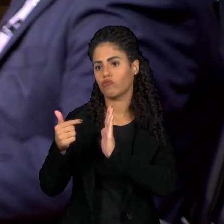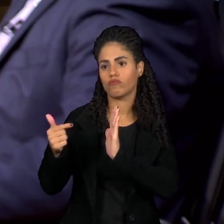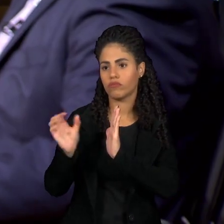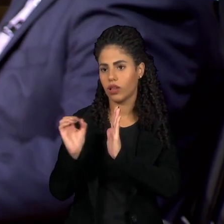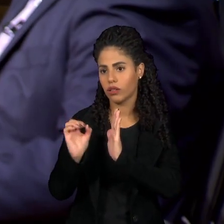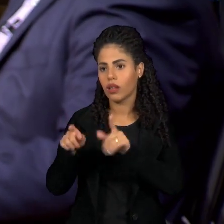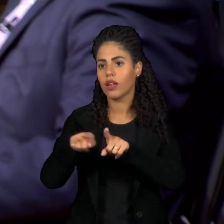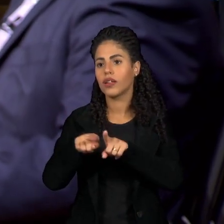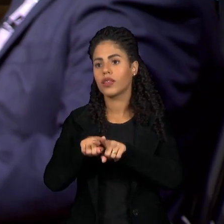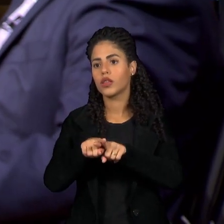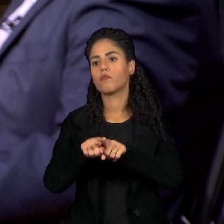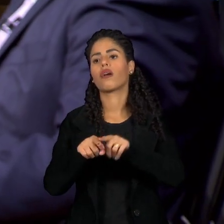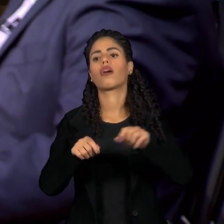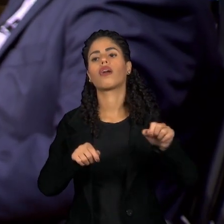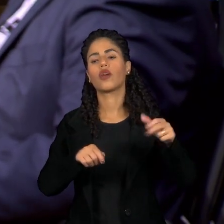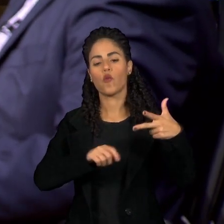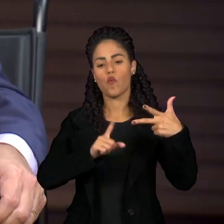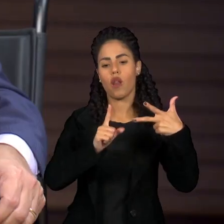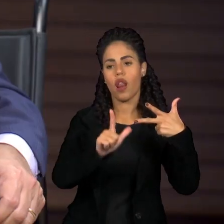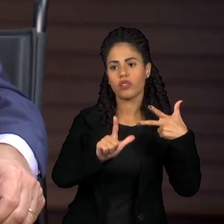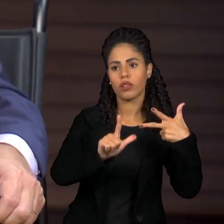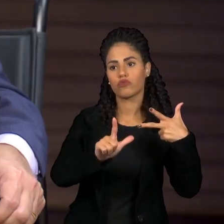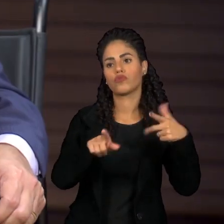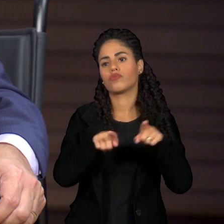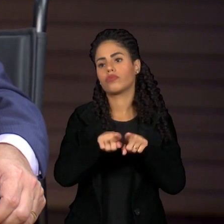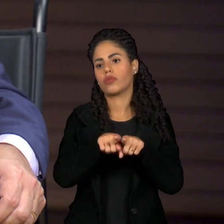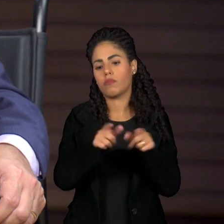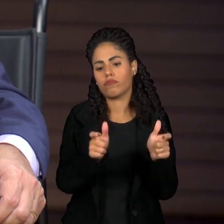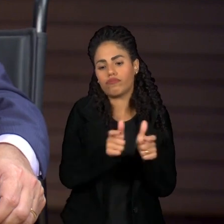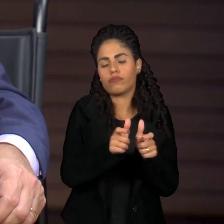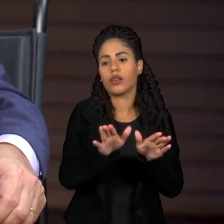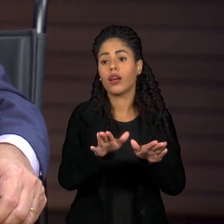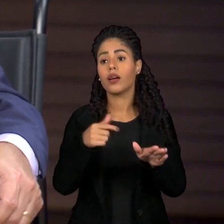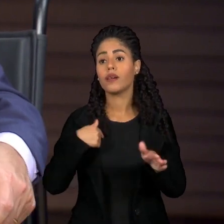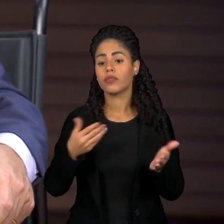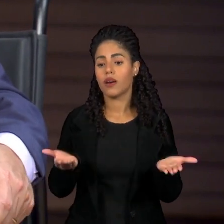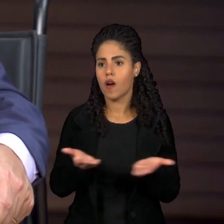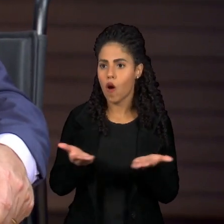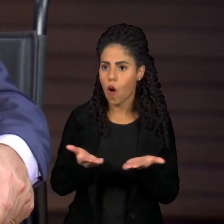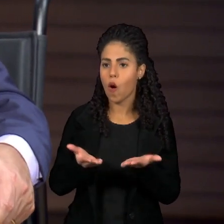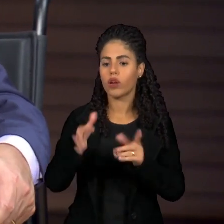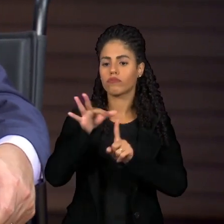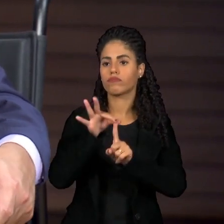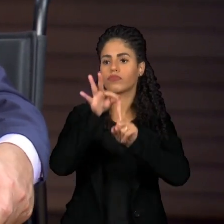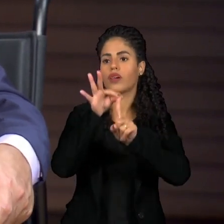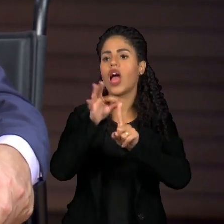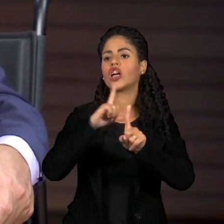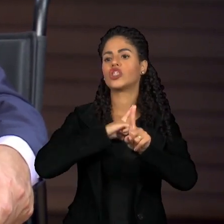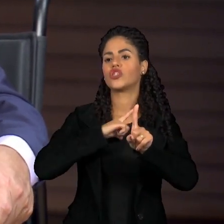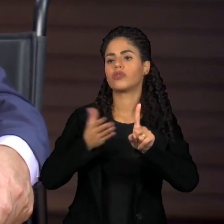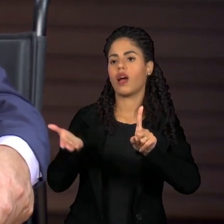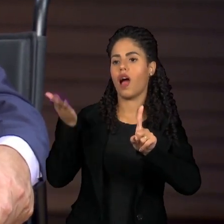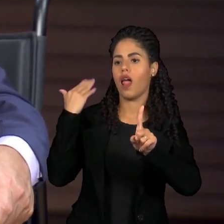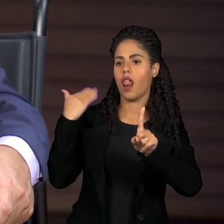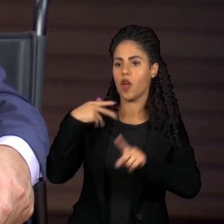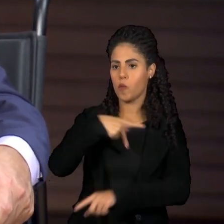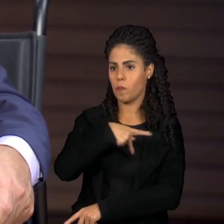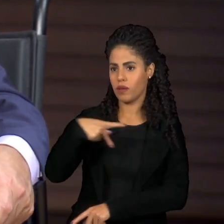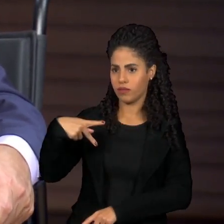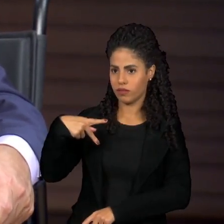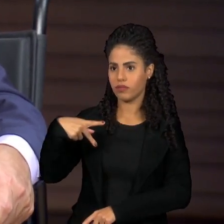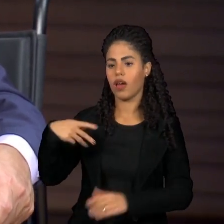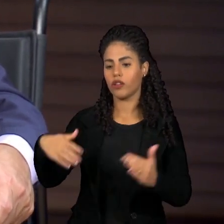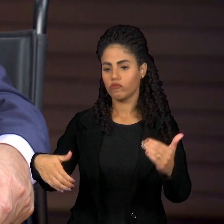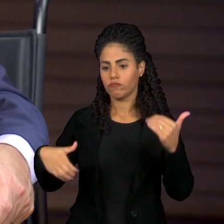no legislativo, ele recorre a coalizões. Esse mundo tinha um protagonismo do presidente da República